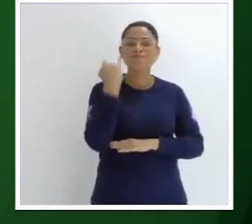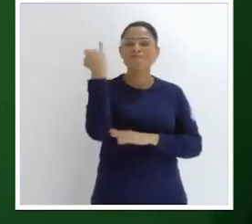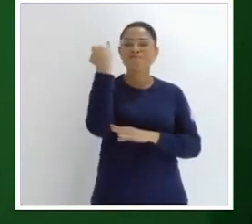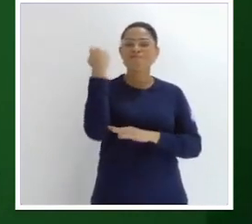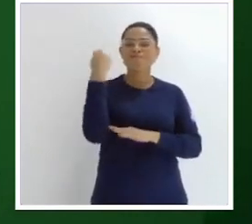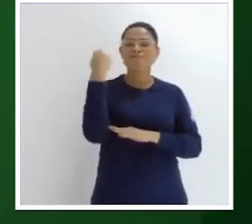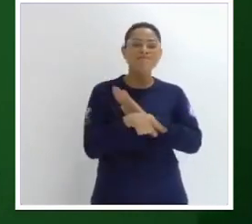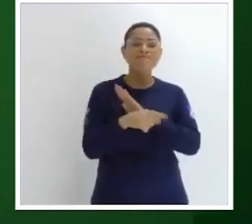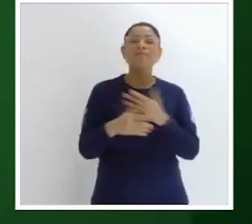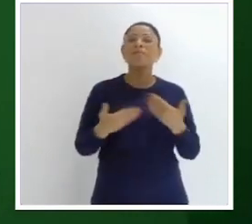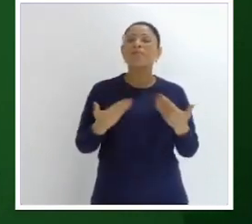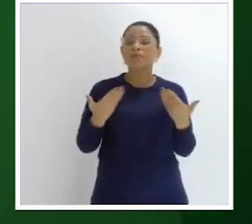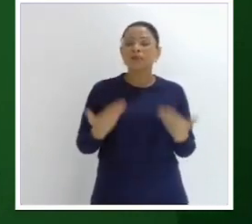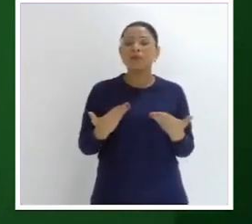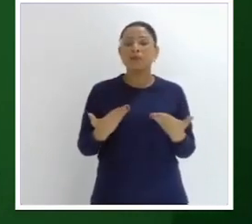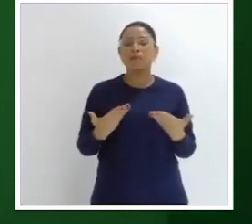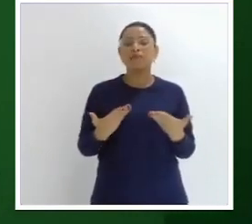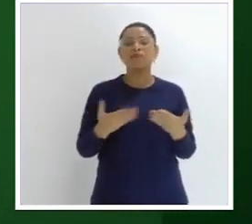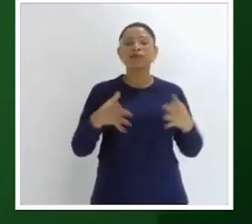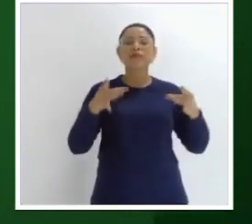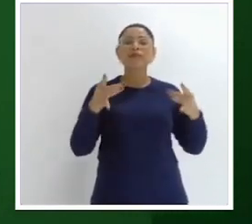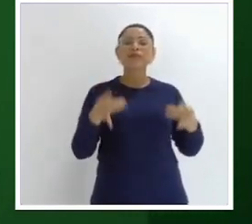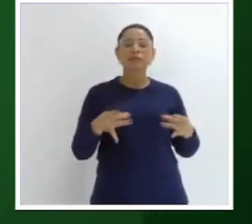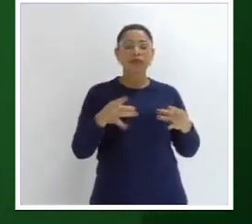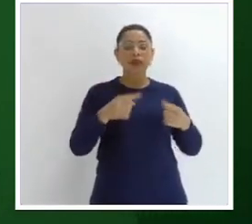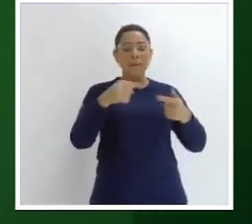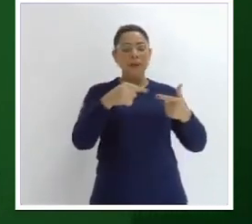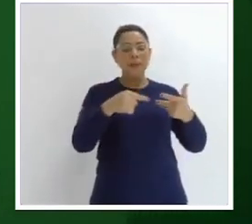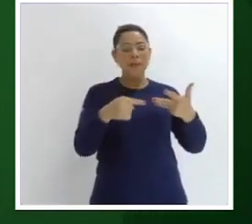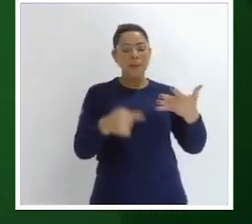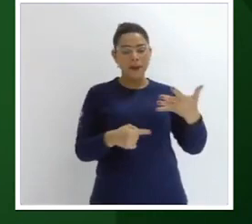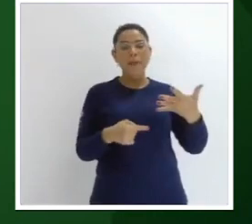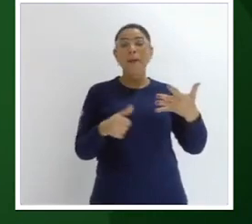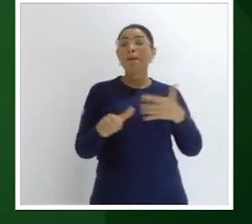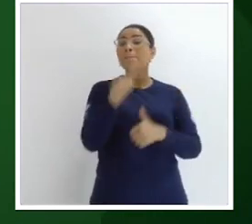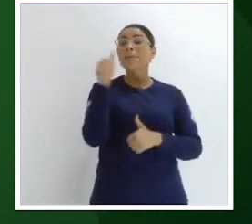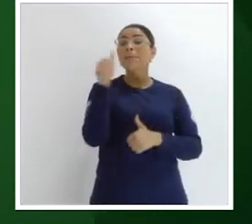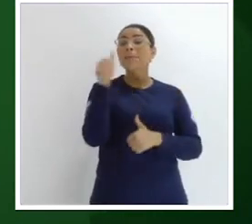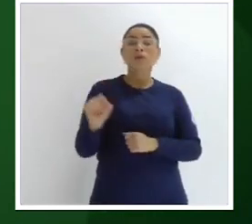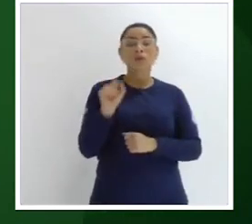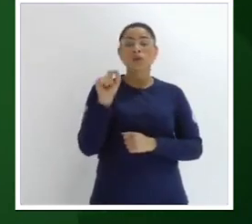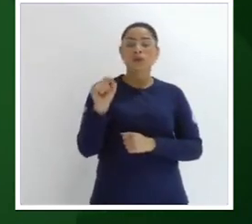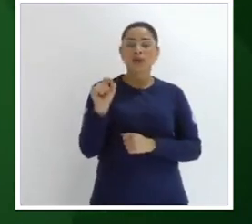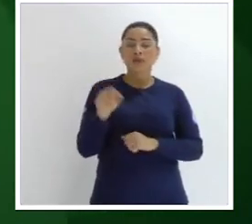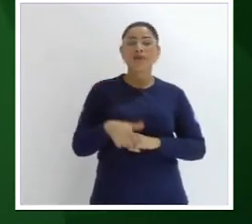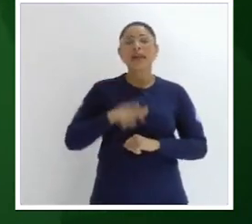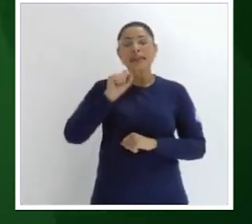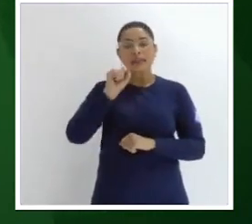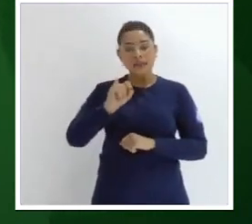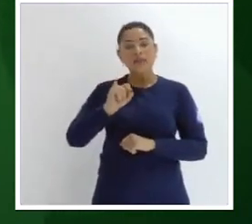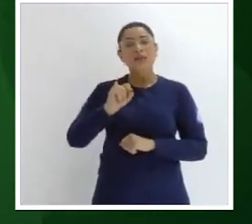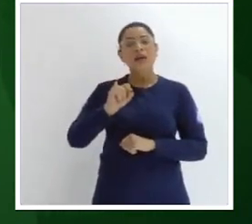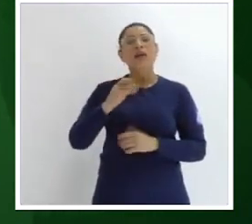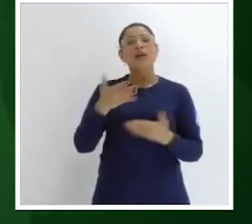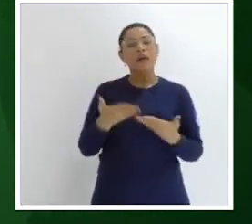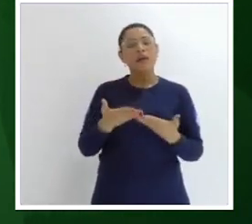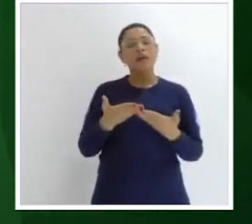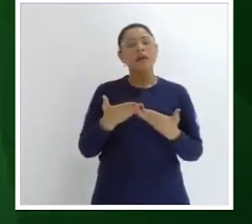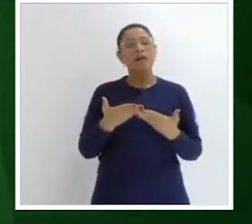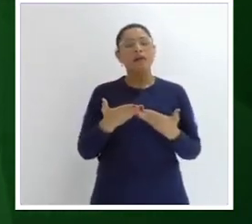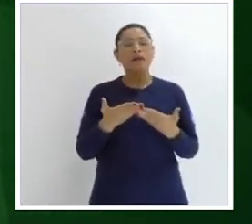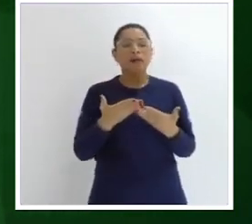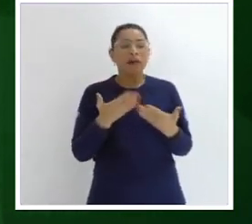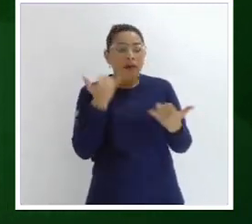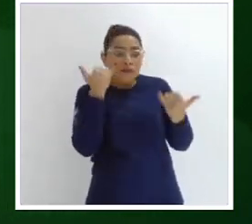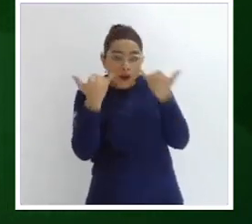Então quais os critérios acho que o primeiro critério que a gente tem que ter é se informar né então você